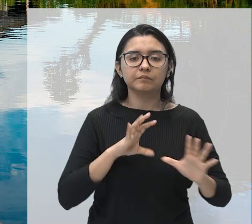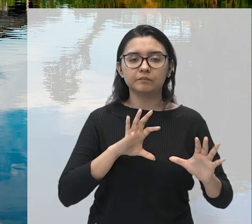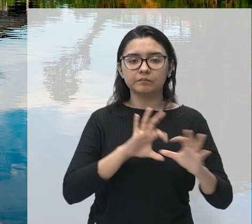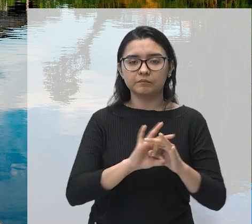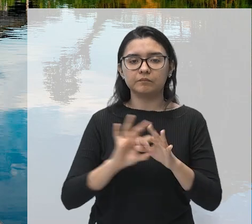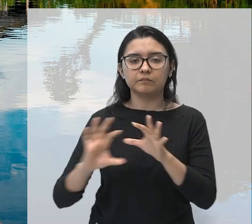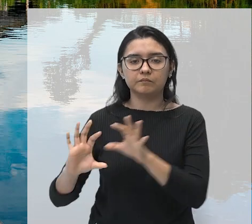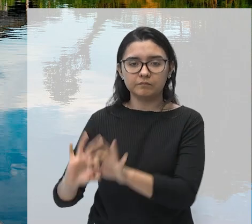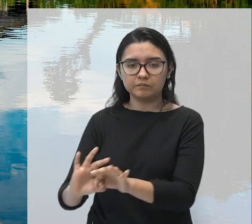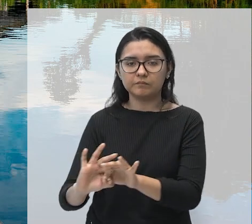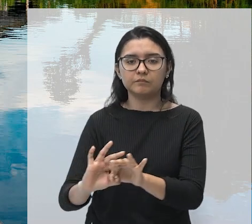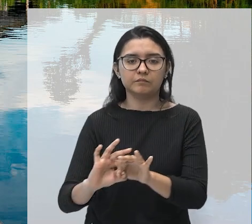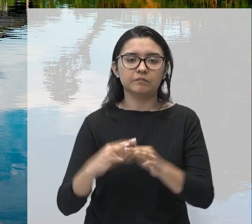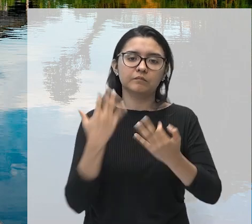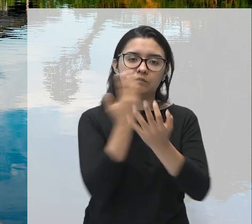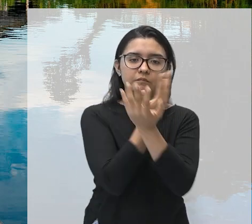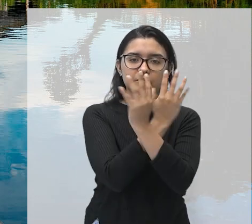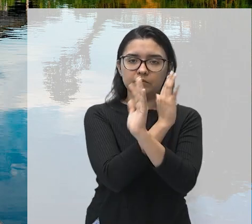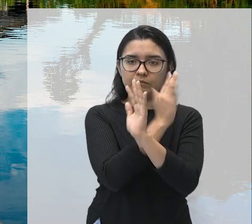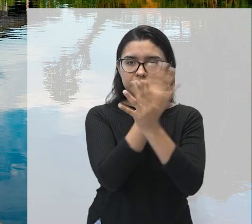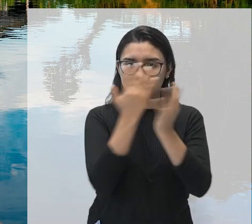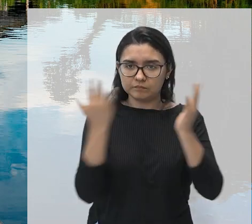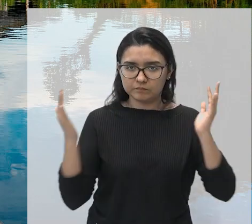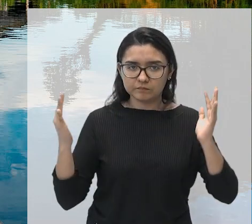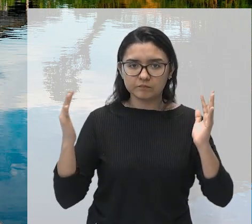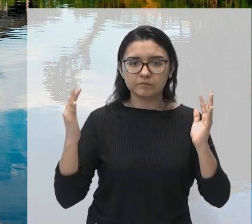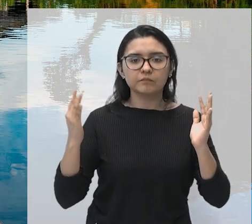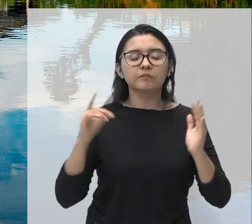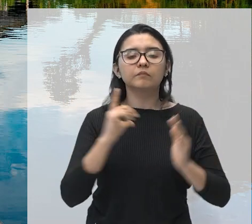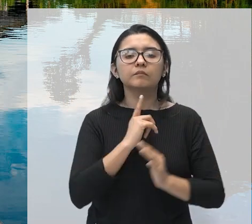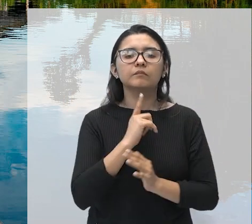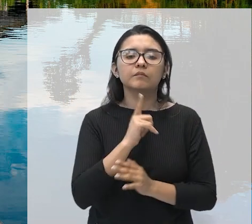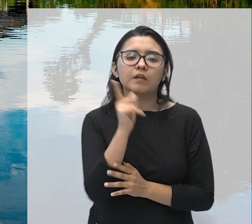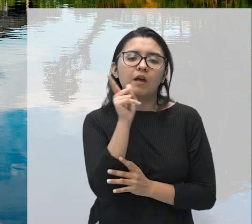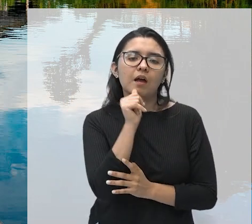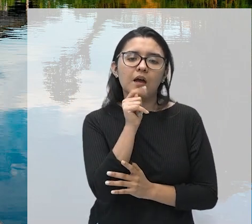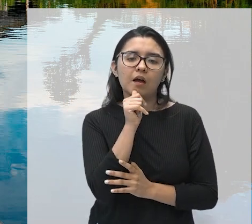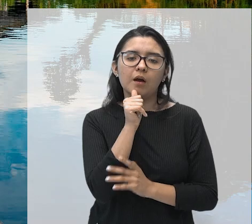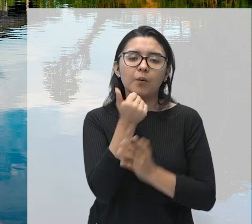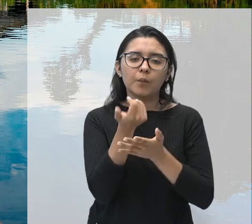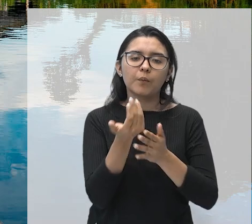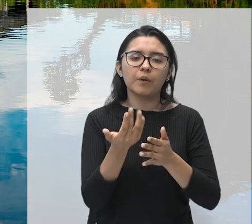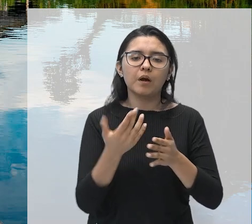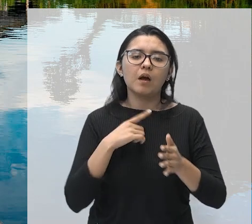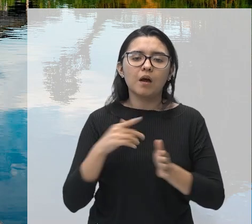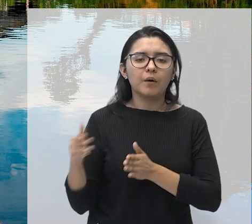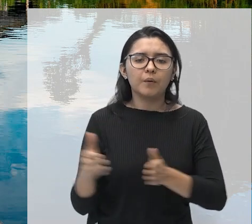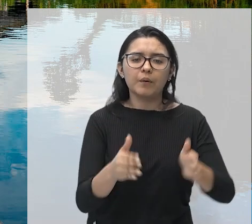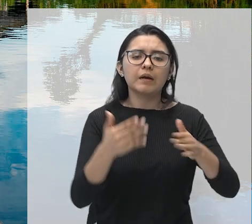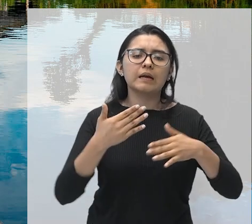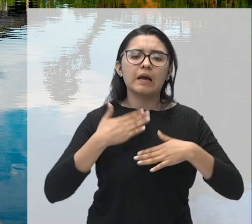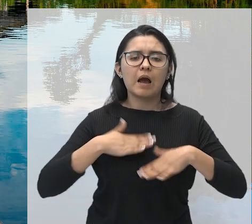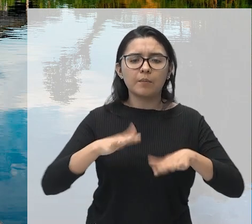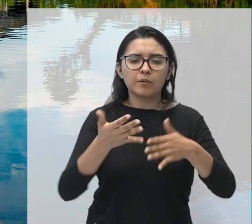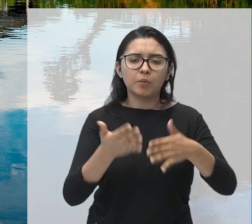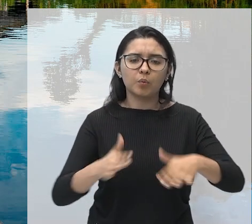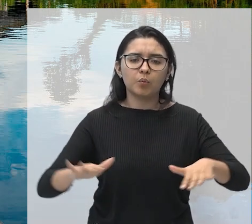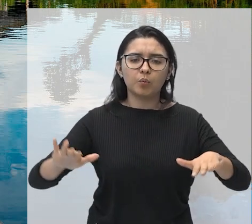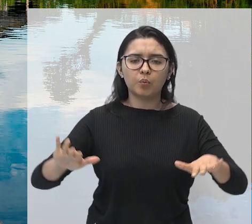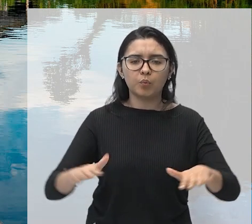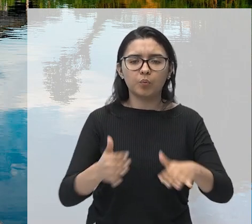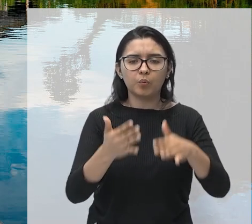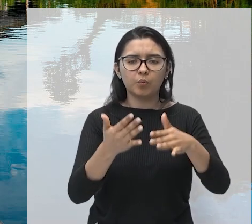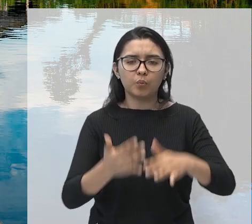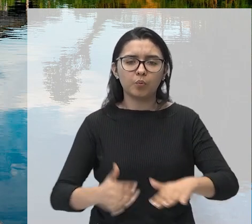interligados com a floresta. Então essas águas calmas e tranquilas que estão nesse momento, elas são